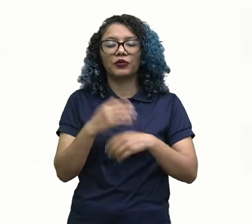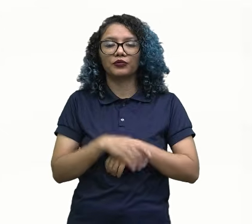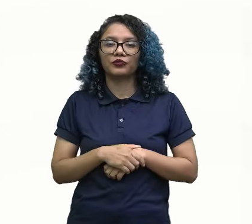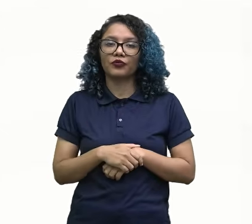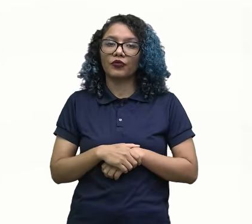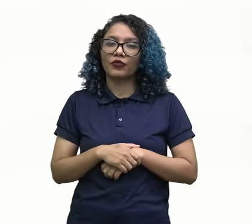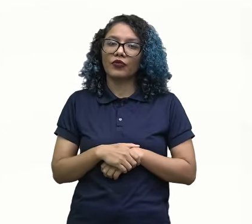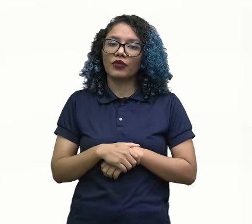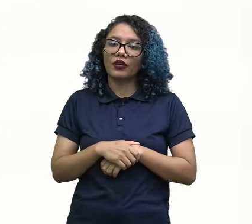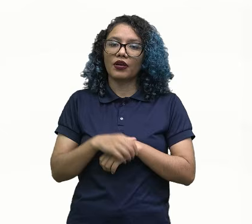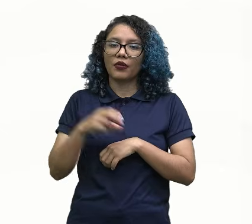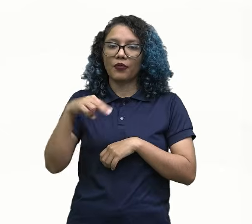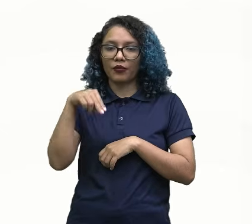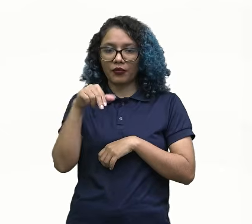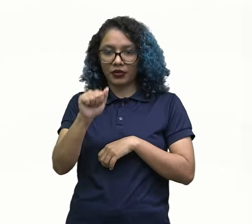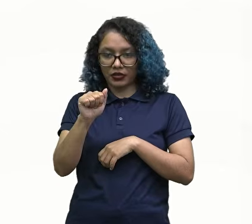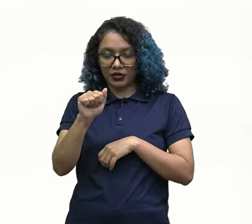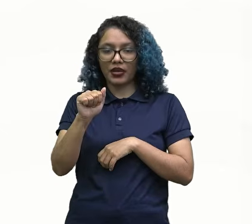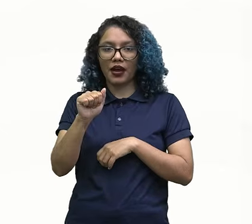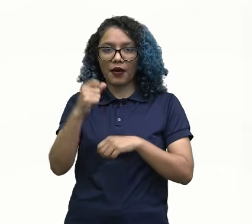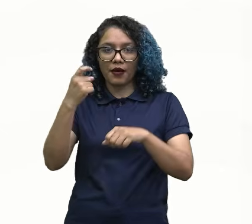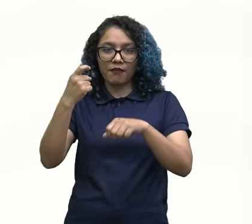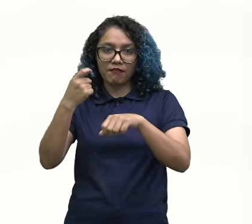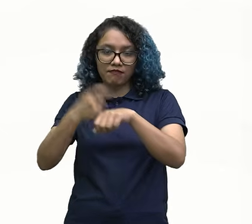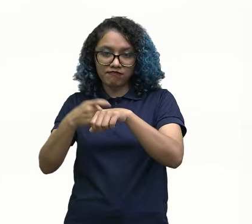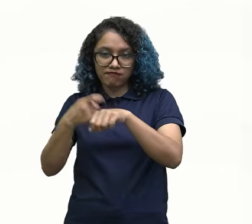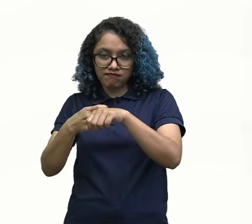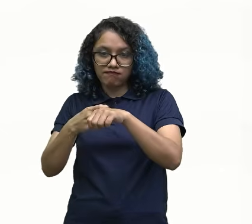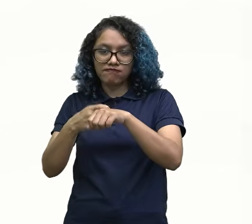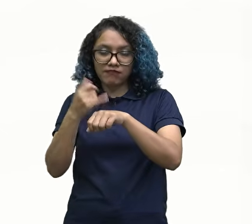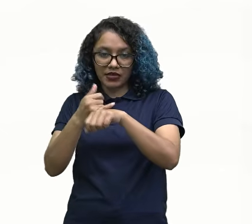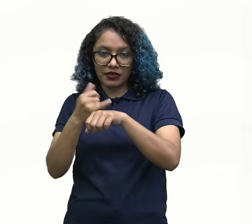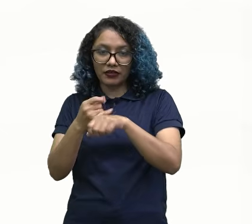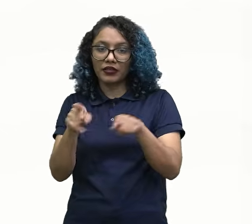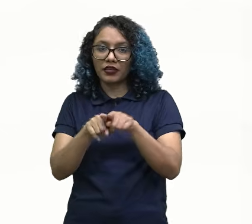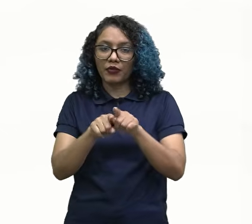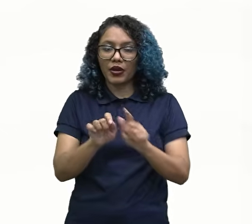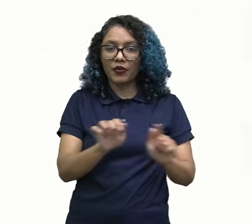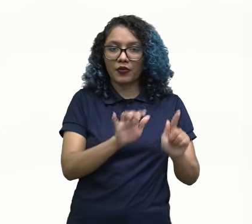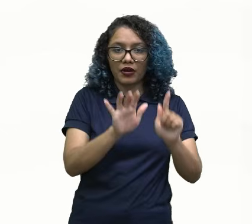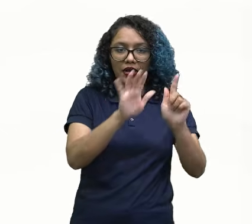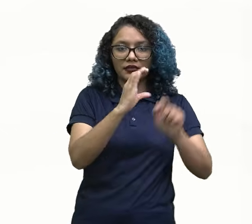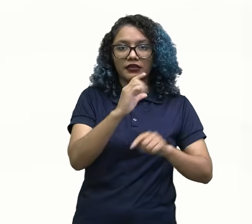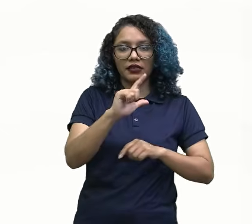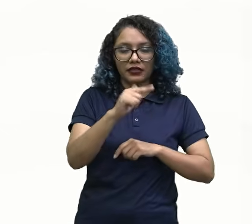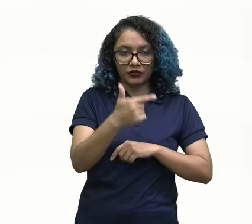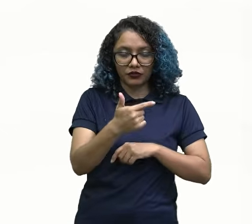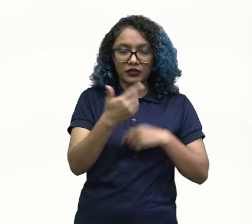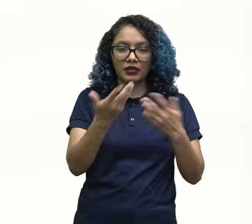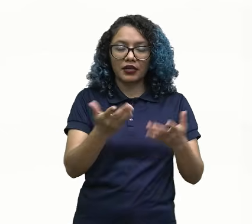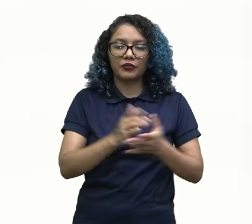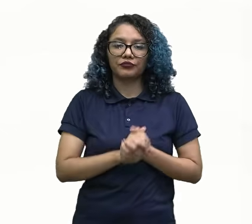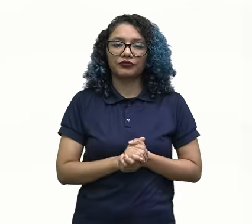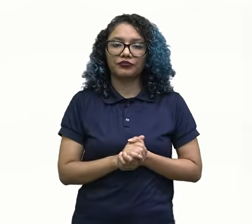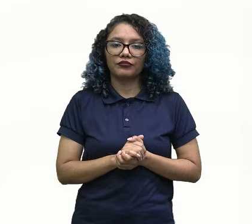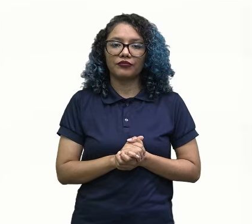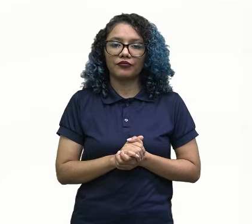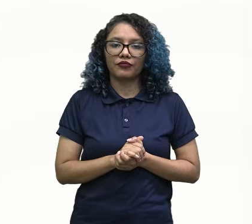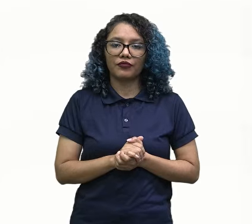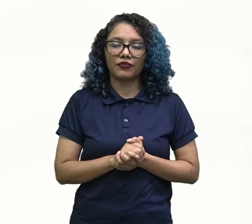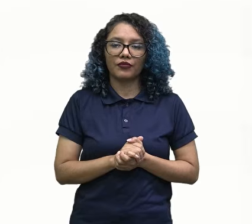metálico e o gás cloro. Então, entendam que, a partir do cloreto de sódio, né, que é